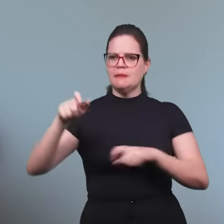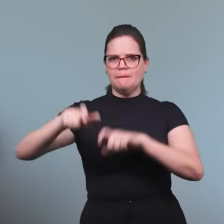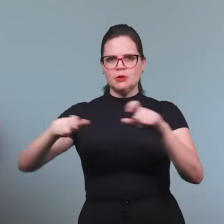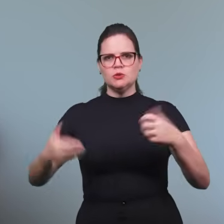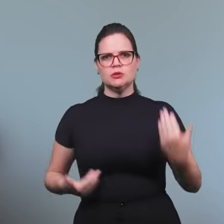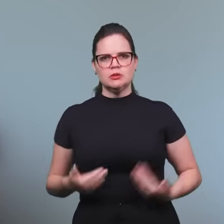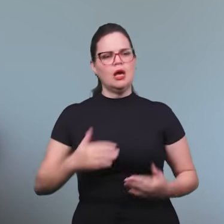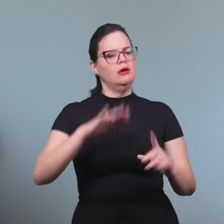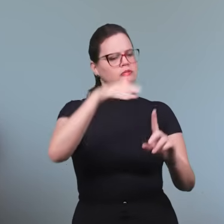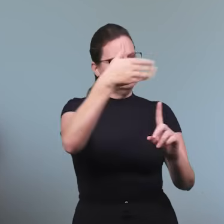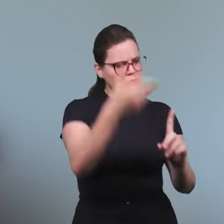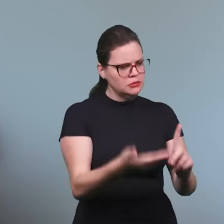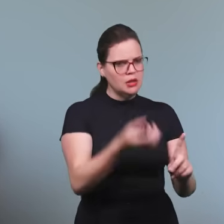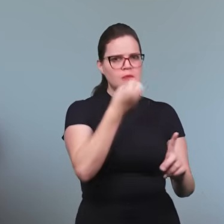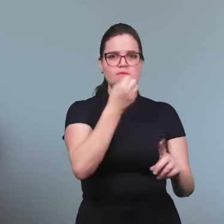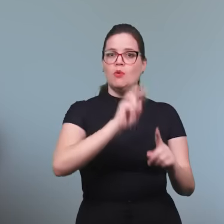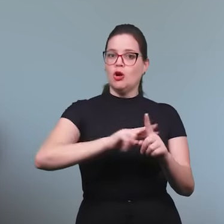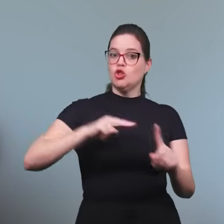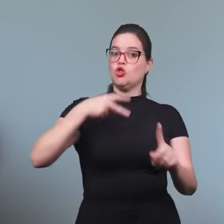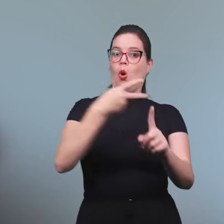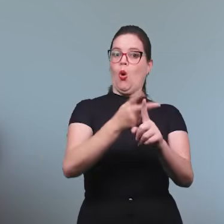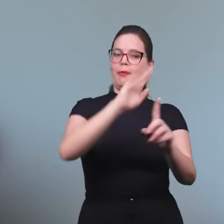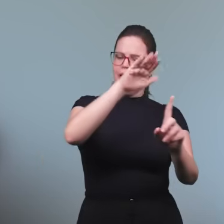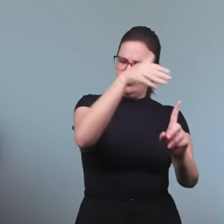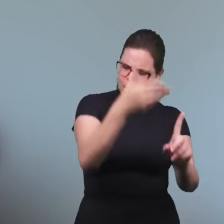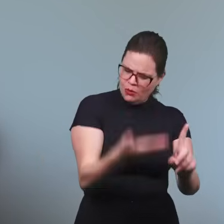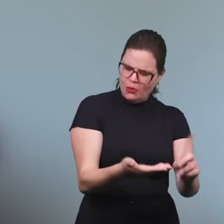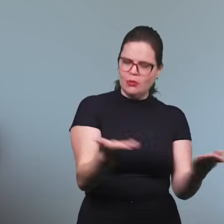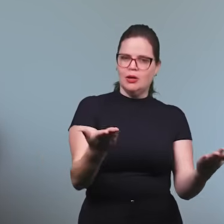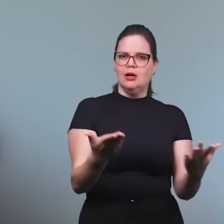digna honra duplicada,